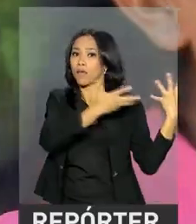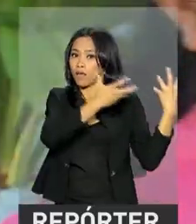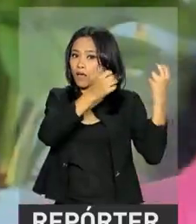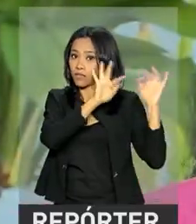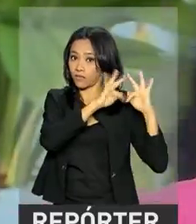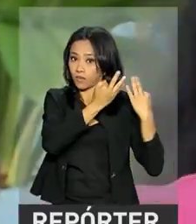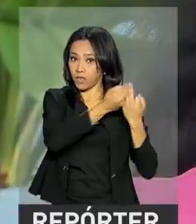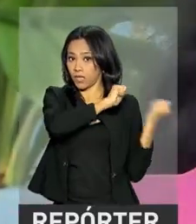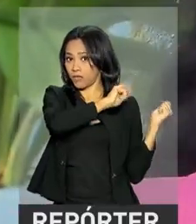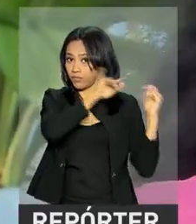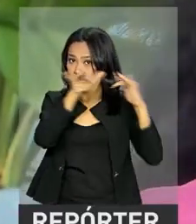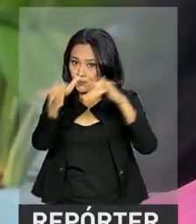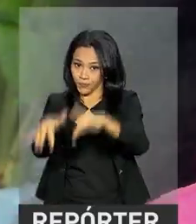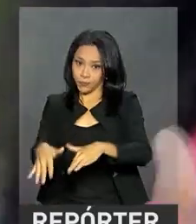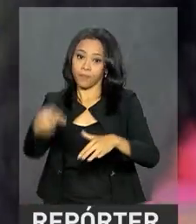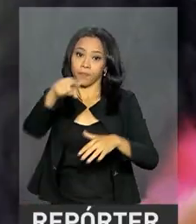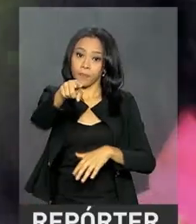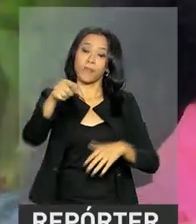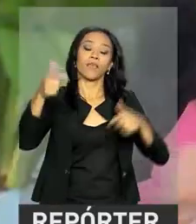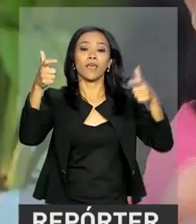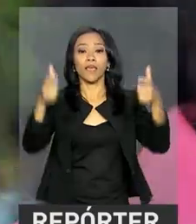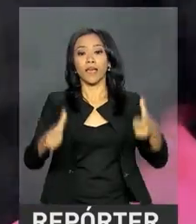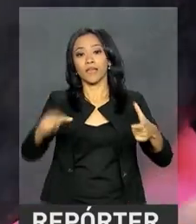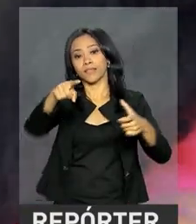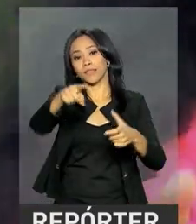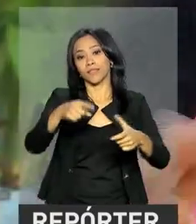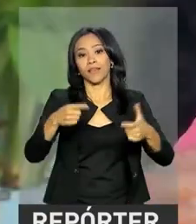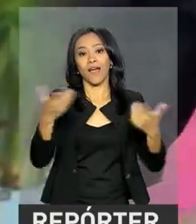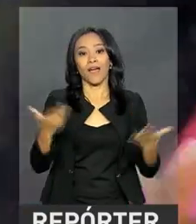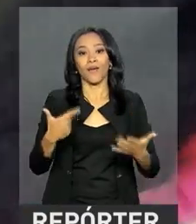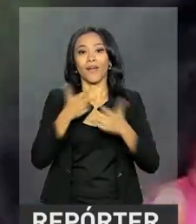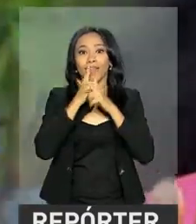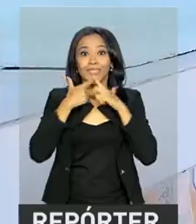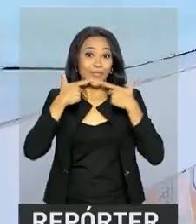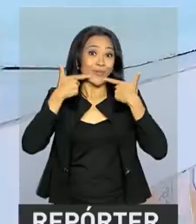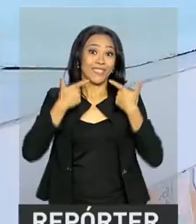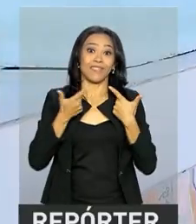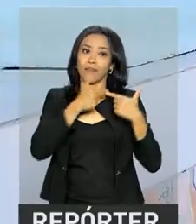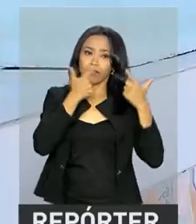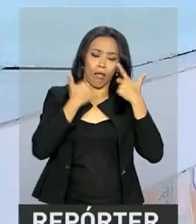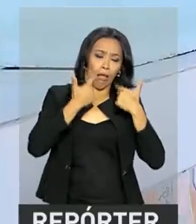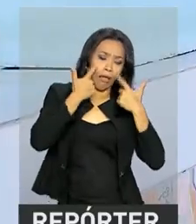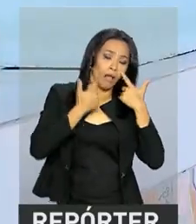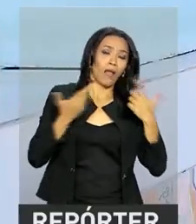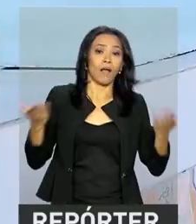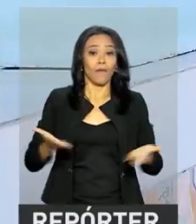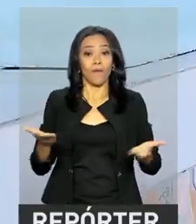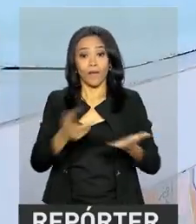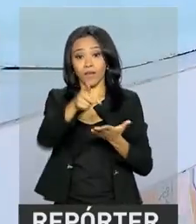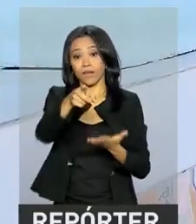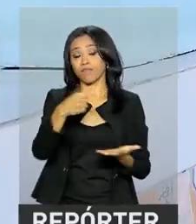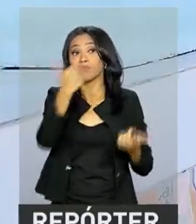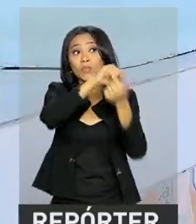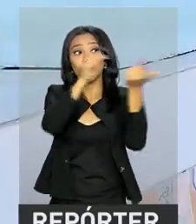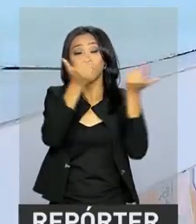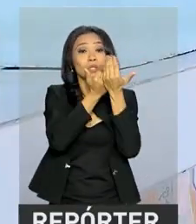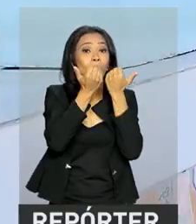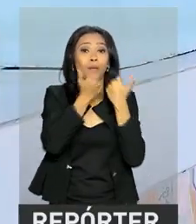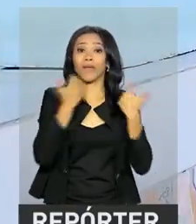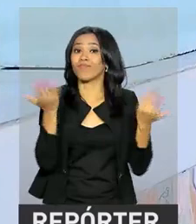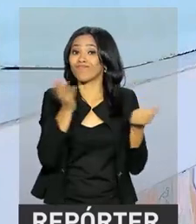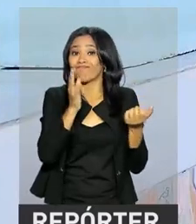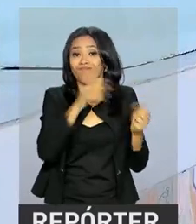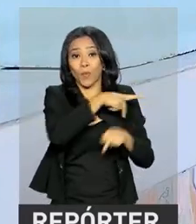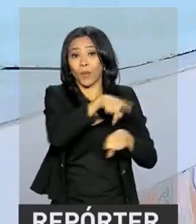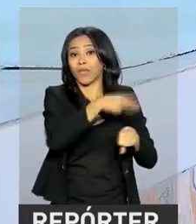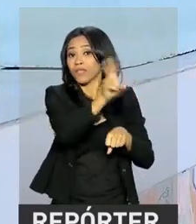é esse acolhimento em Manaus que fez Sulimar trocar as lágrimas pelo sorriso. Ela, que saiu da Venezuela por não ter o que comer, chegou